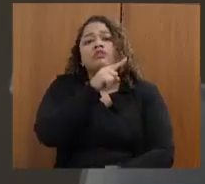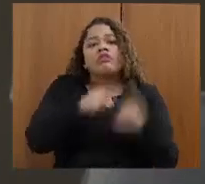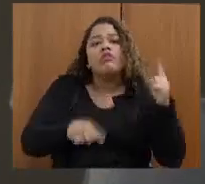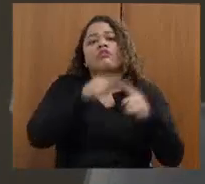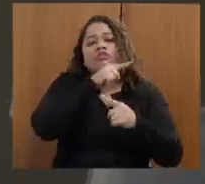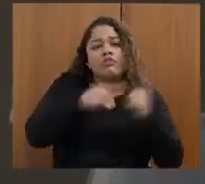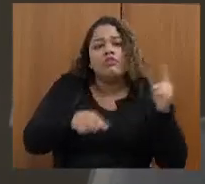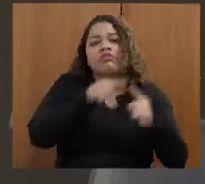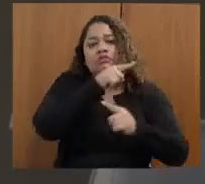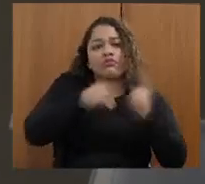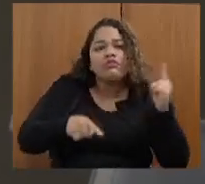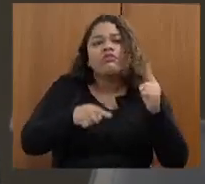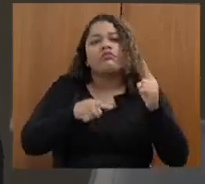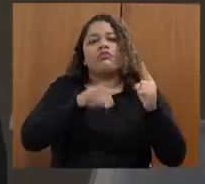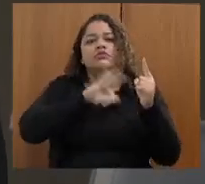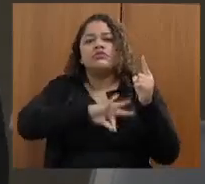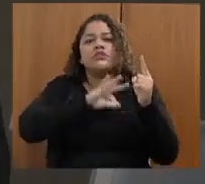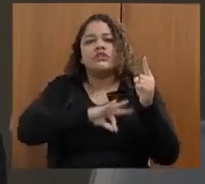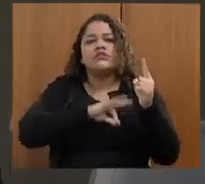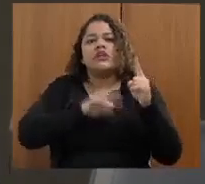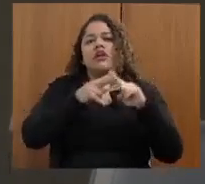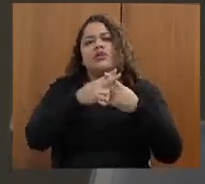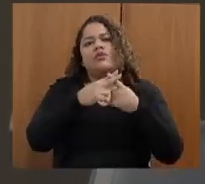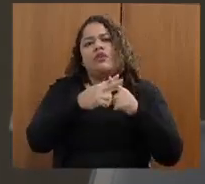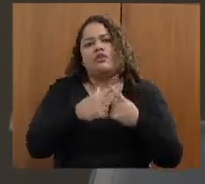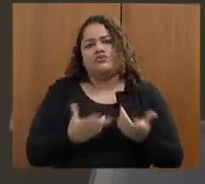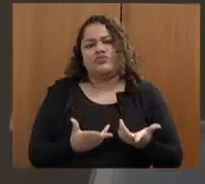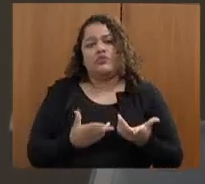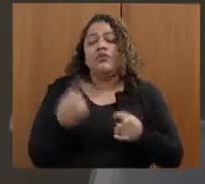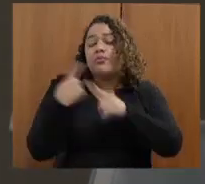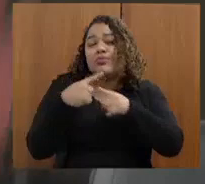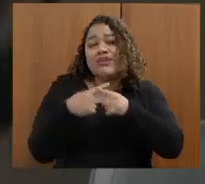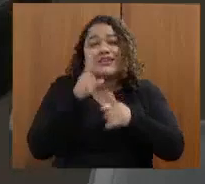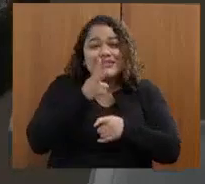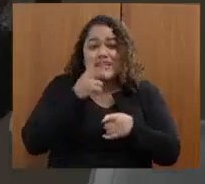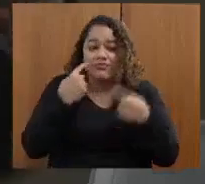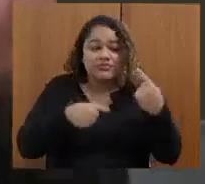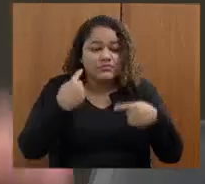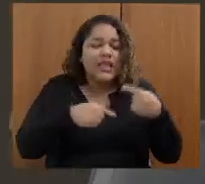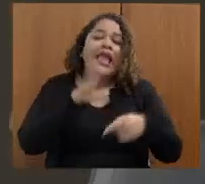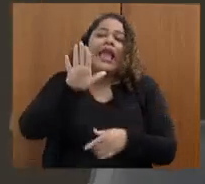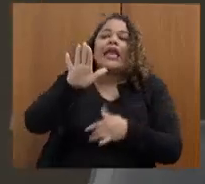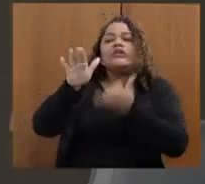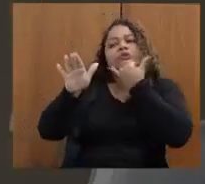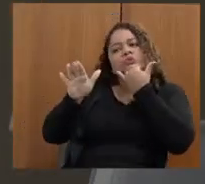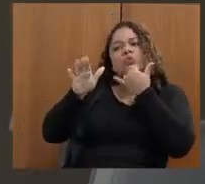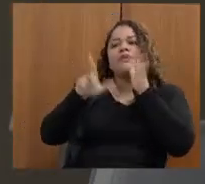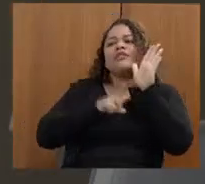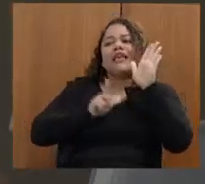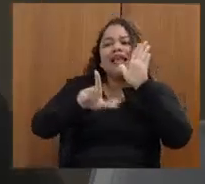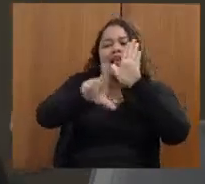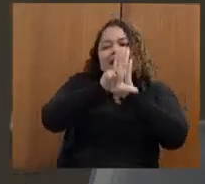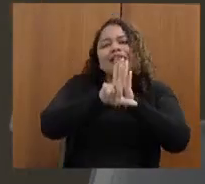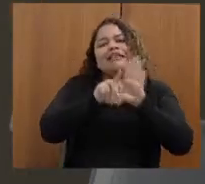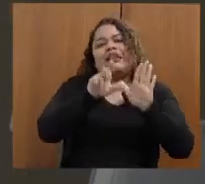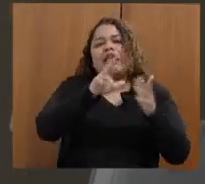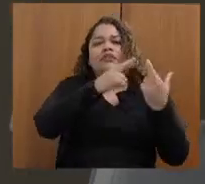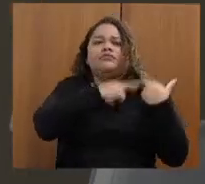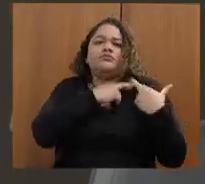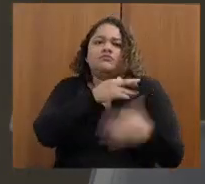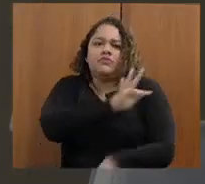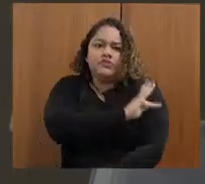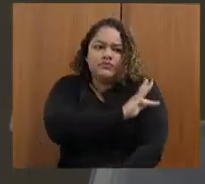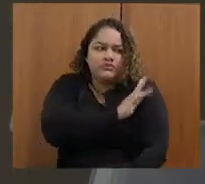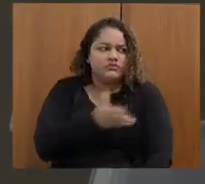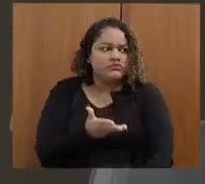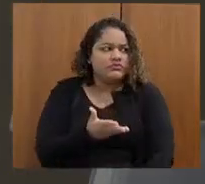trabalhadoras porque sempre que você vai discutir um reajuste não tem a lei de responsabilidade fiscal é para isso que serve a